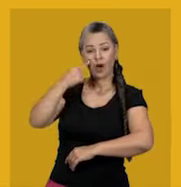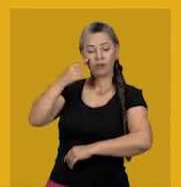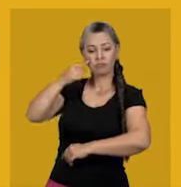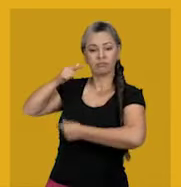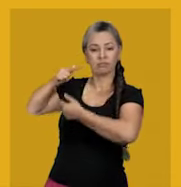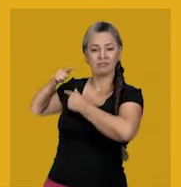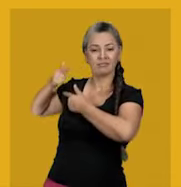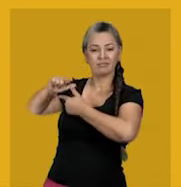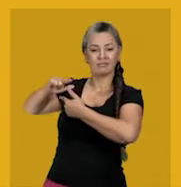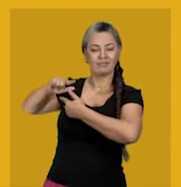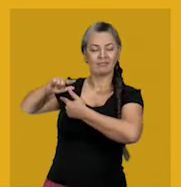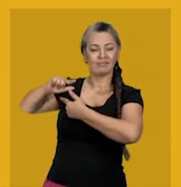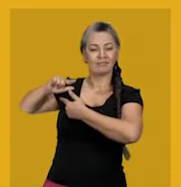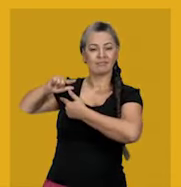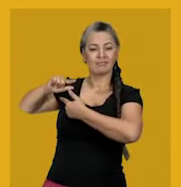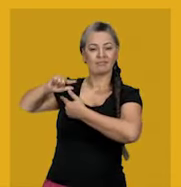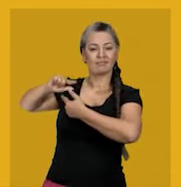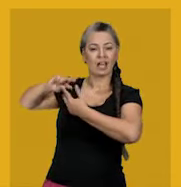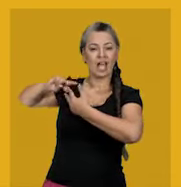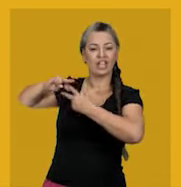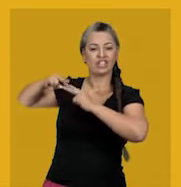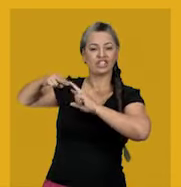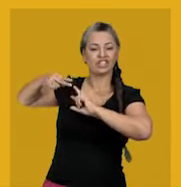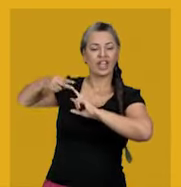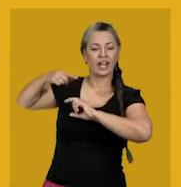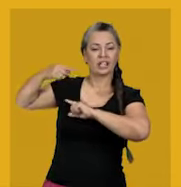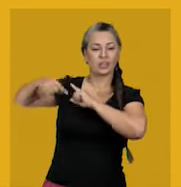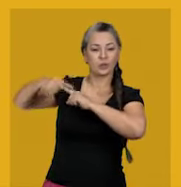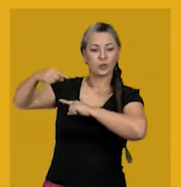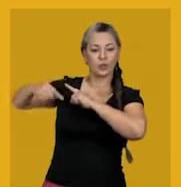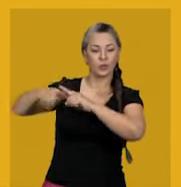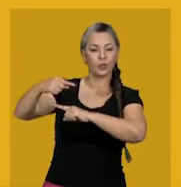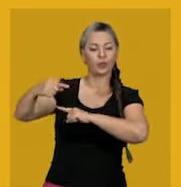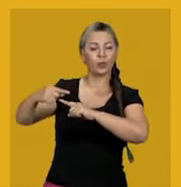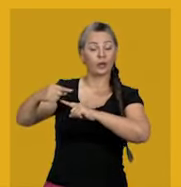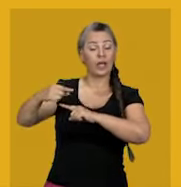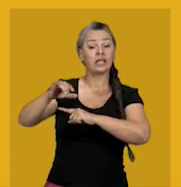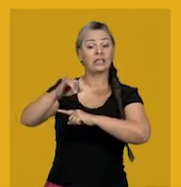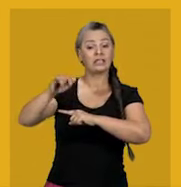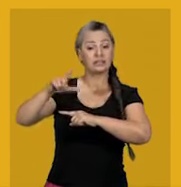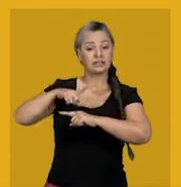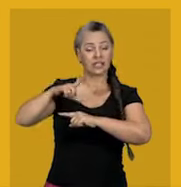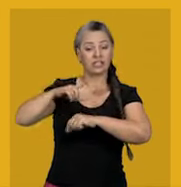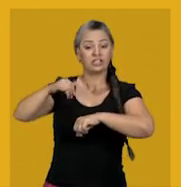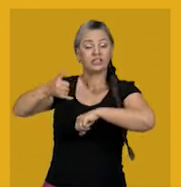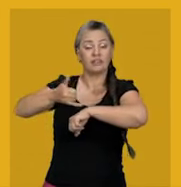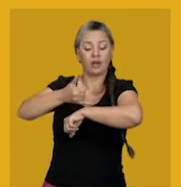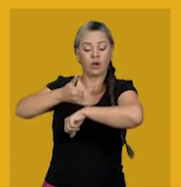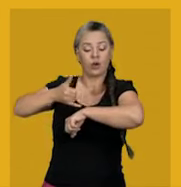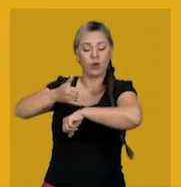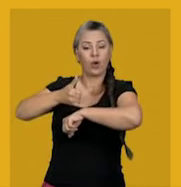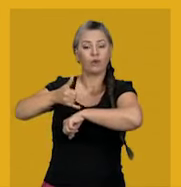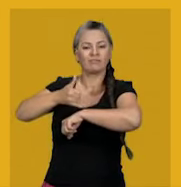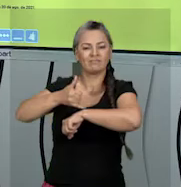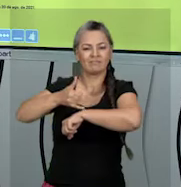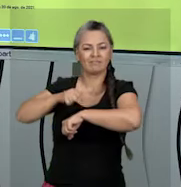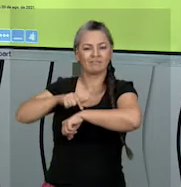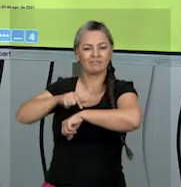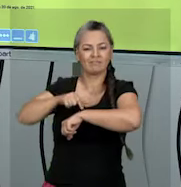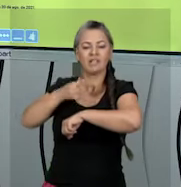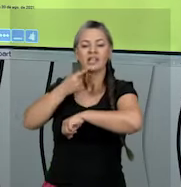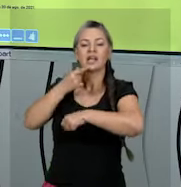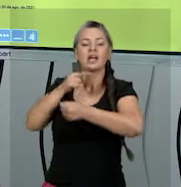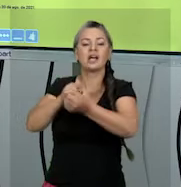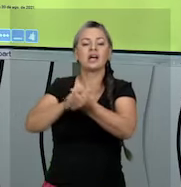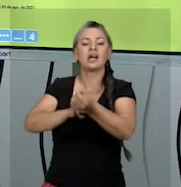nós podemos vir a acumular gorduras nos vasos sanguíneos. Como que eu posso